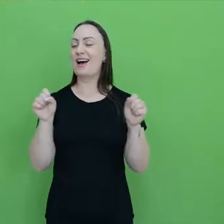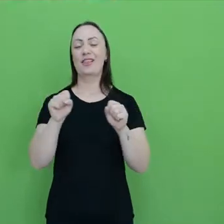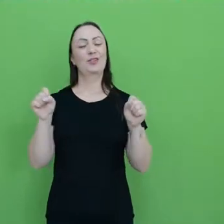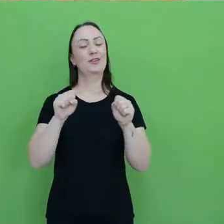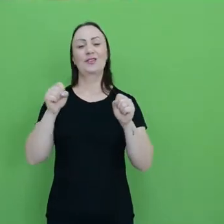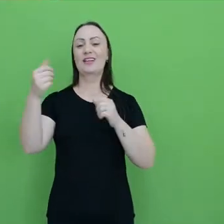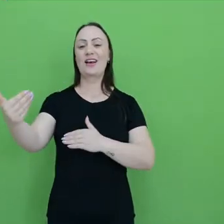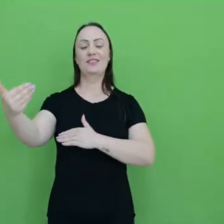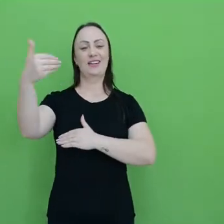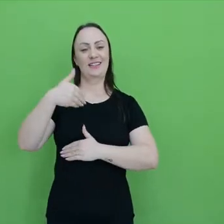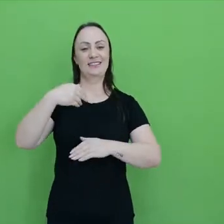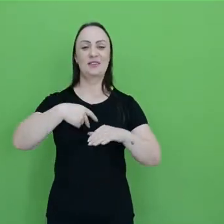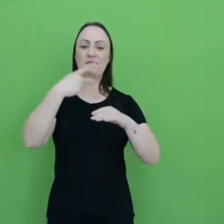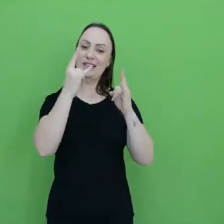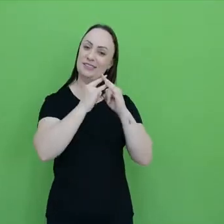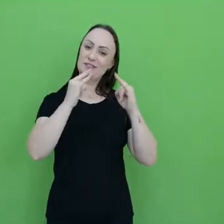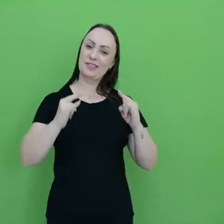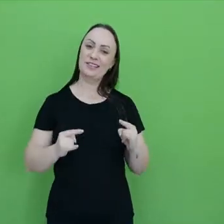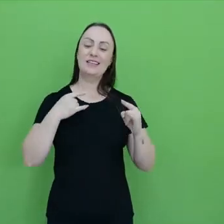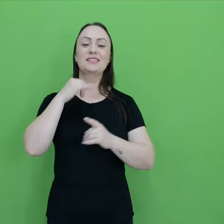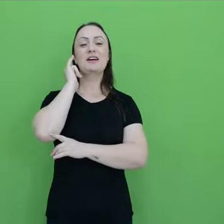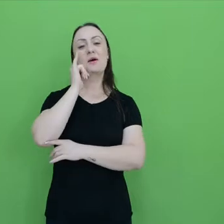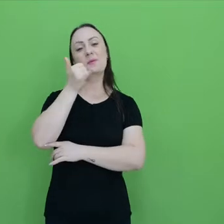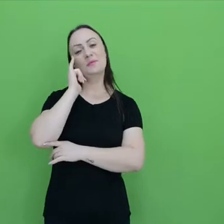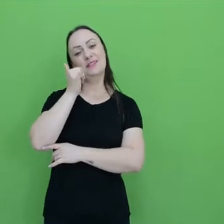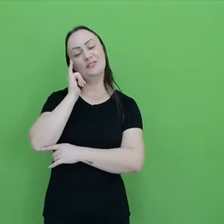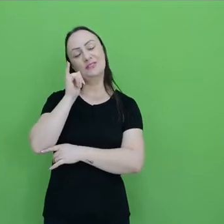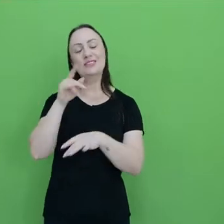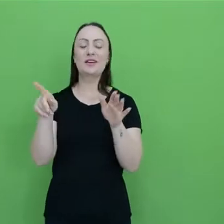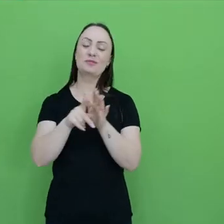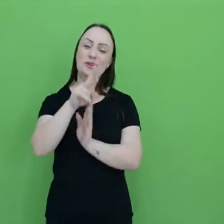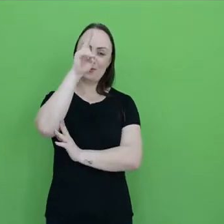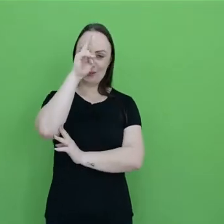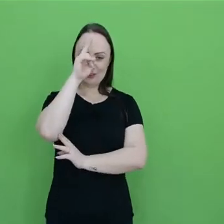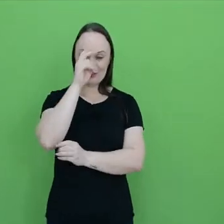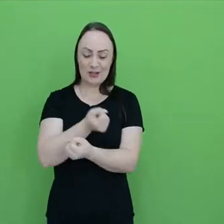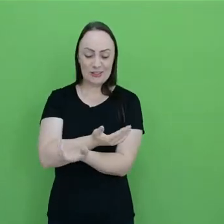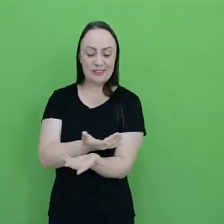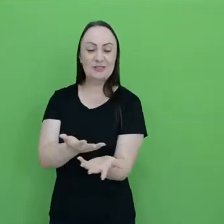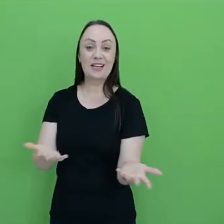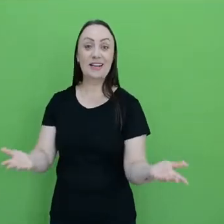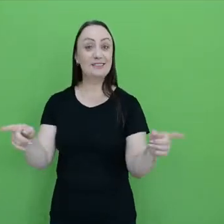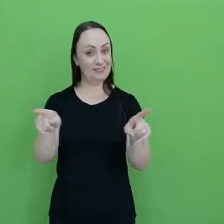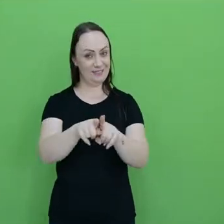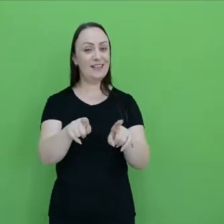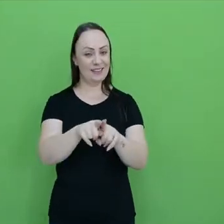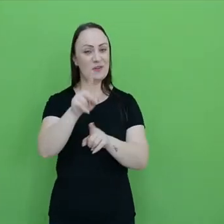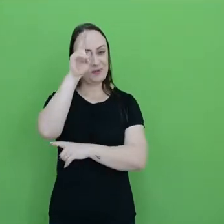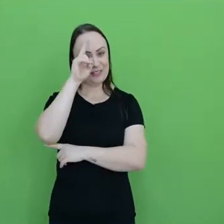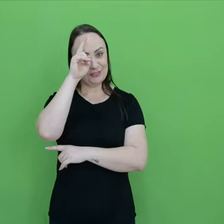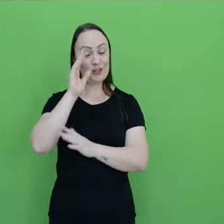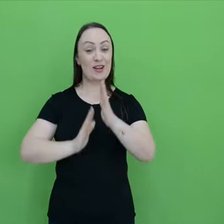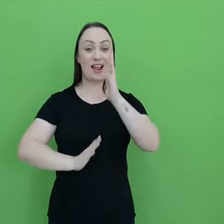adorava receber os seus netos na sua tenda para contar histórias a eles. Inclusive,